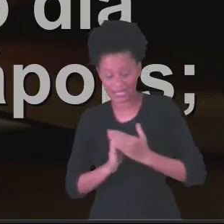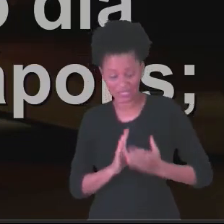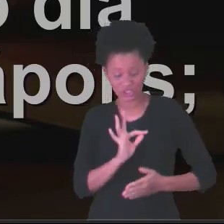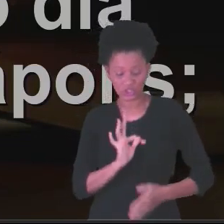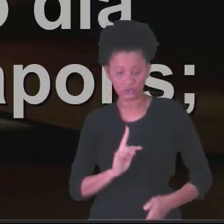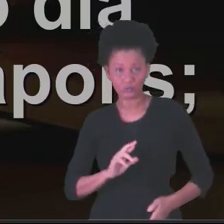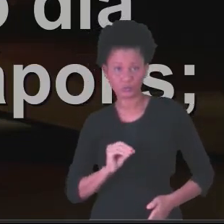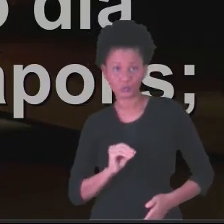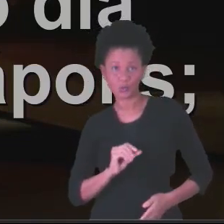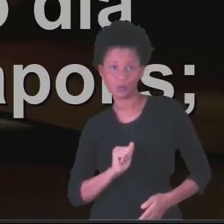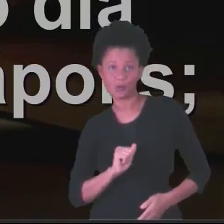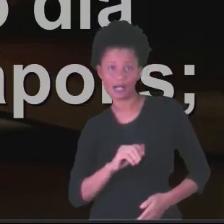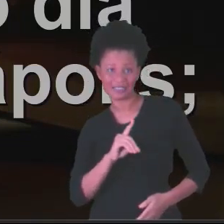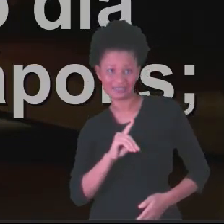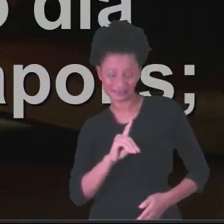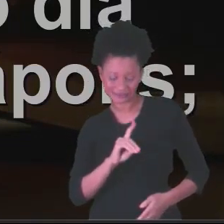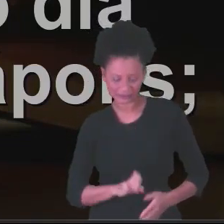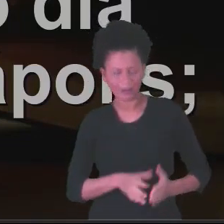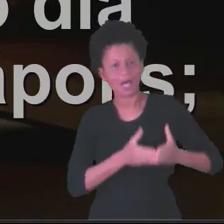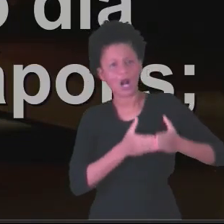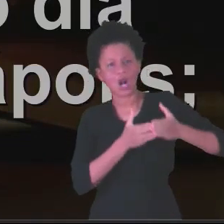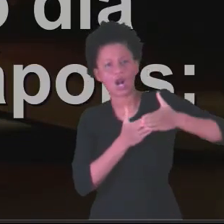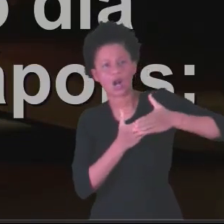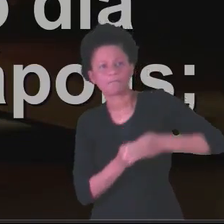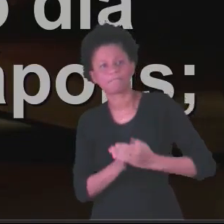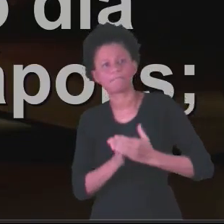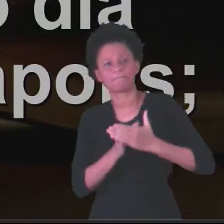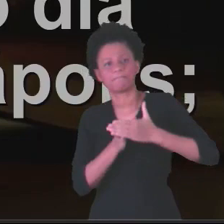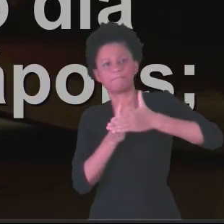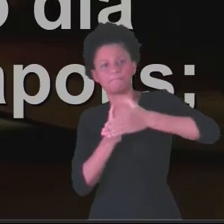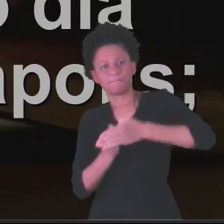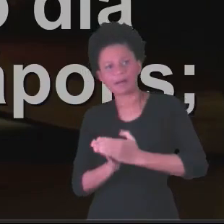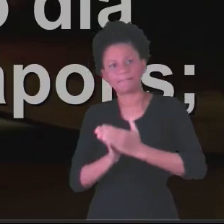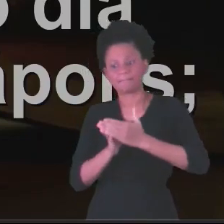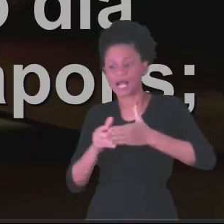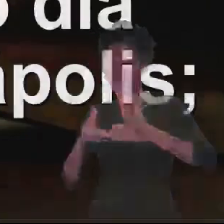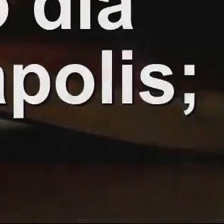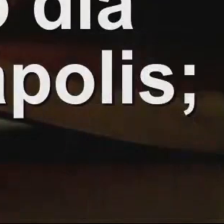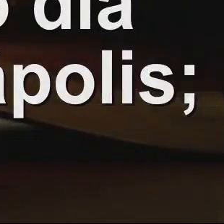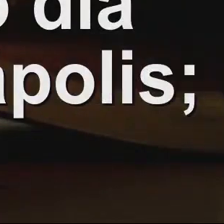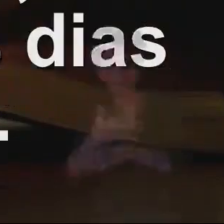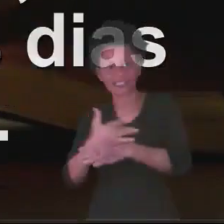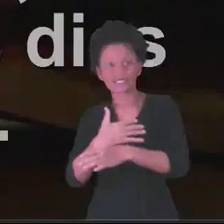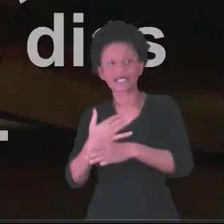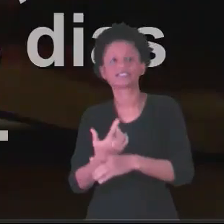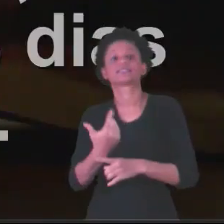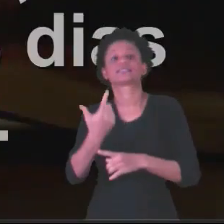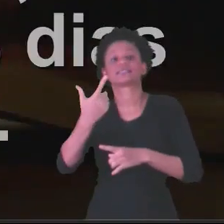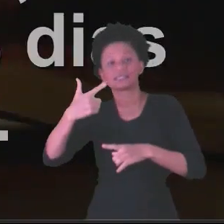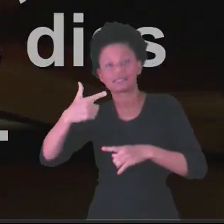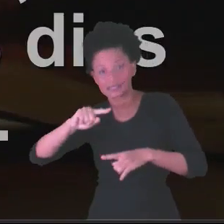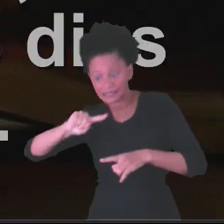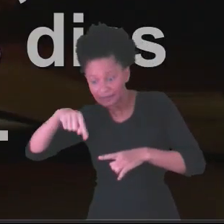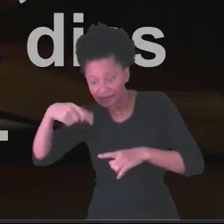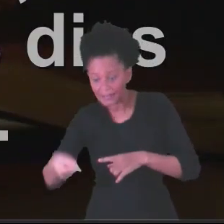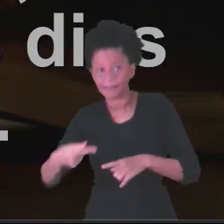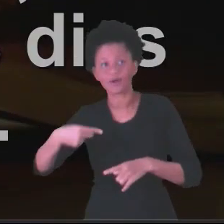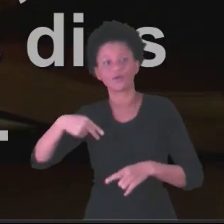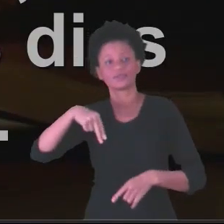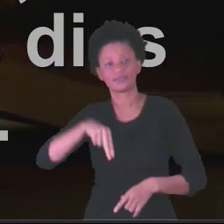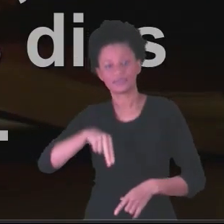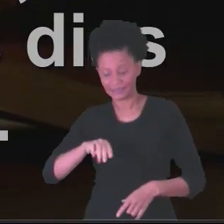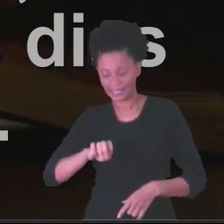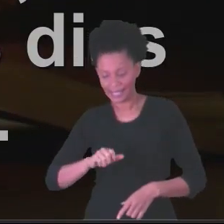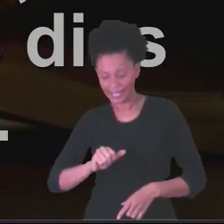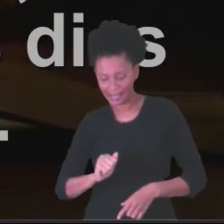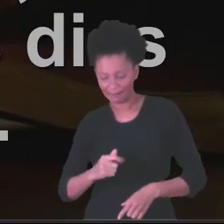correndo costurando caminho direito para samotrácia e no dia seguinte para a polícia ii o e dali para